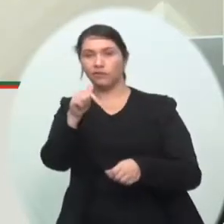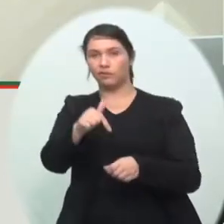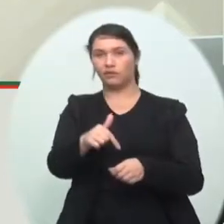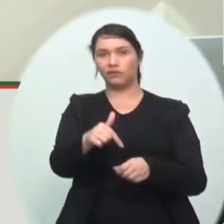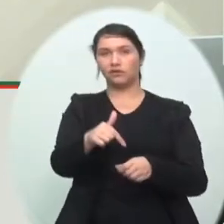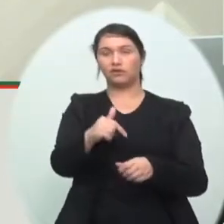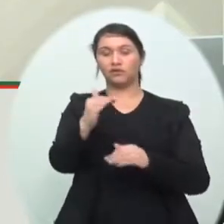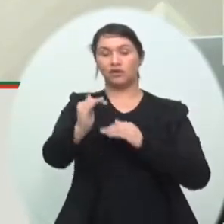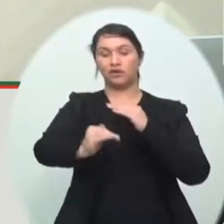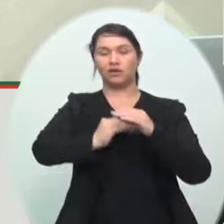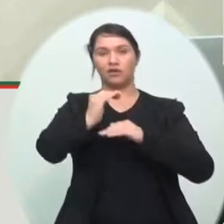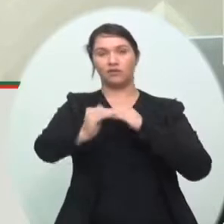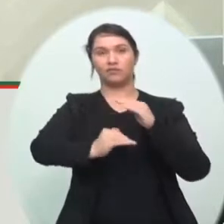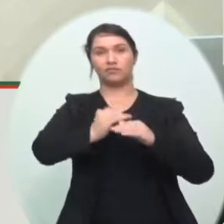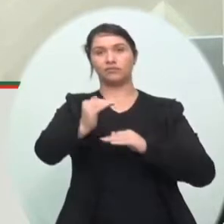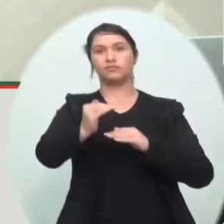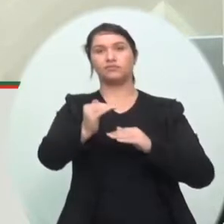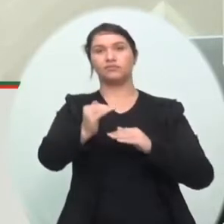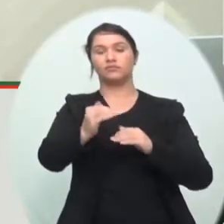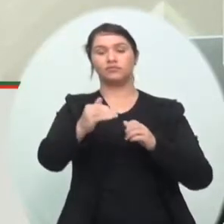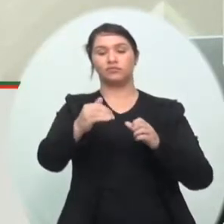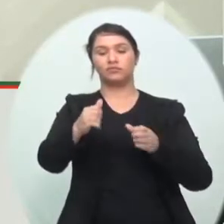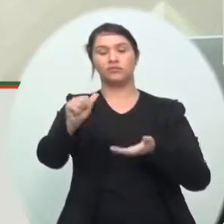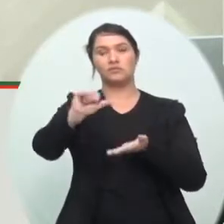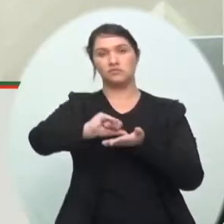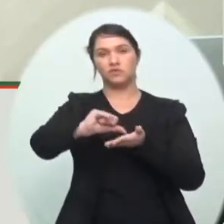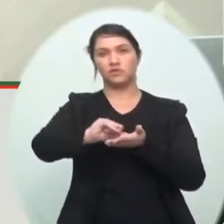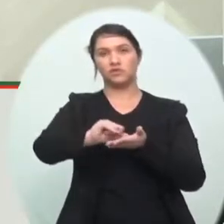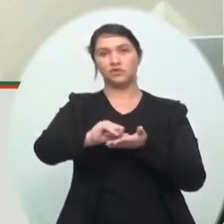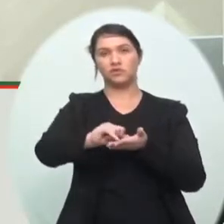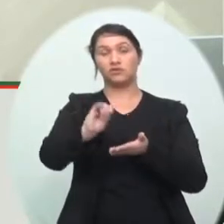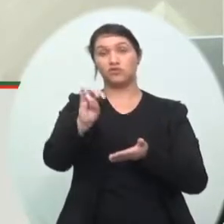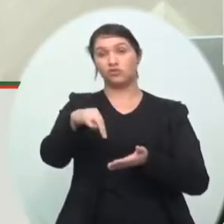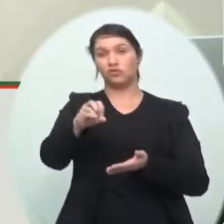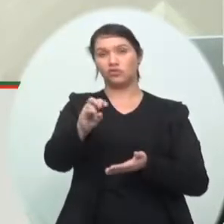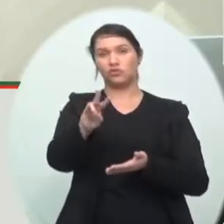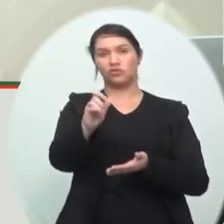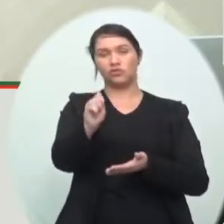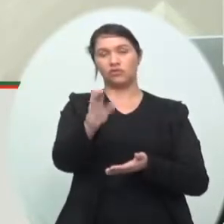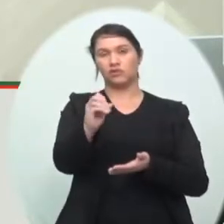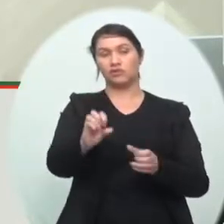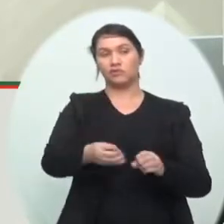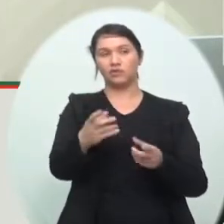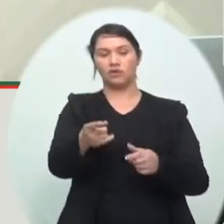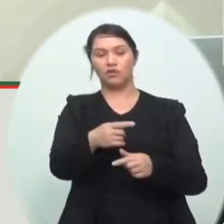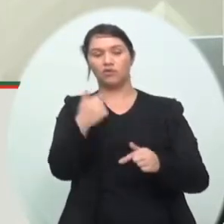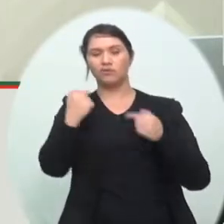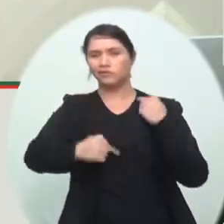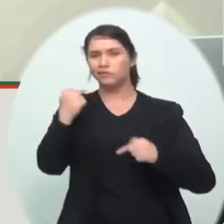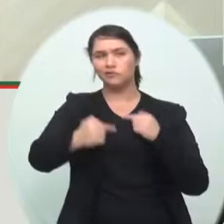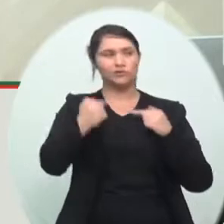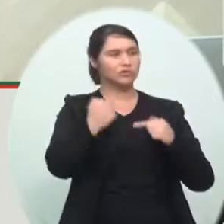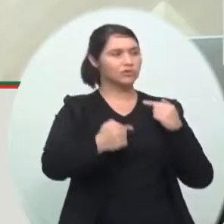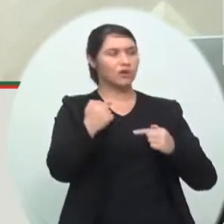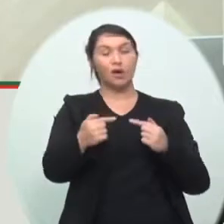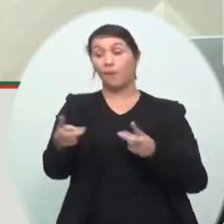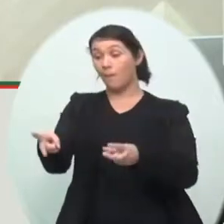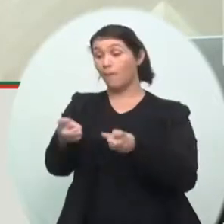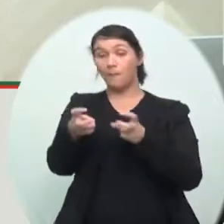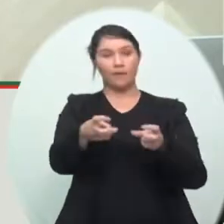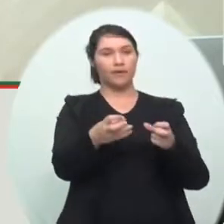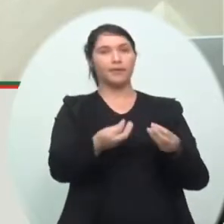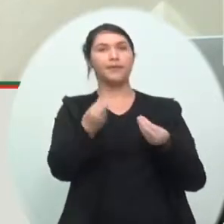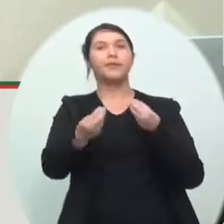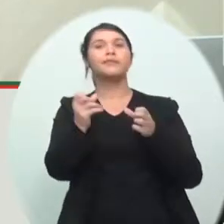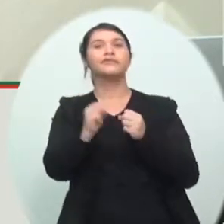mais celeridade ao processo. O melhor caminho, na verdade, nós iremos discutir e verificaremos qual será a melhor